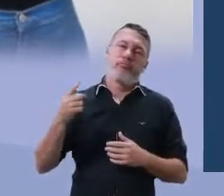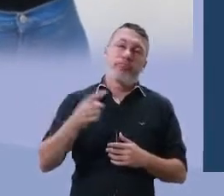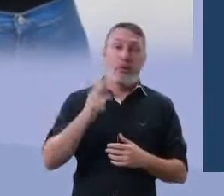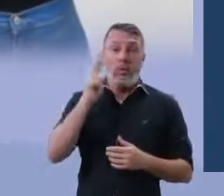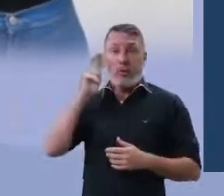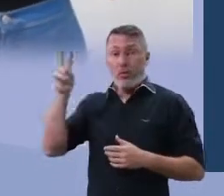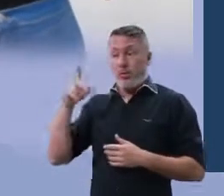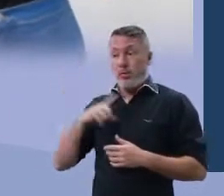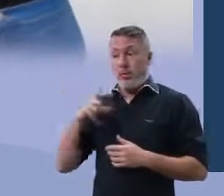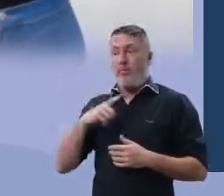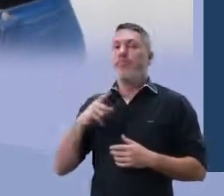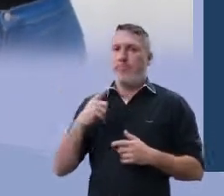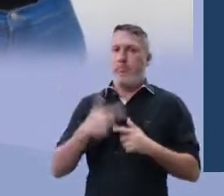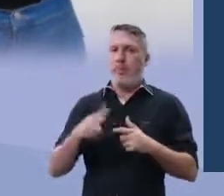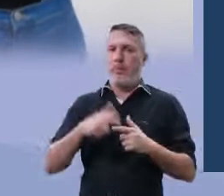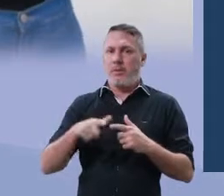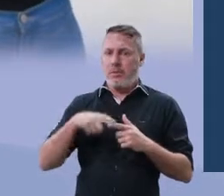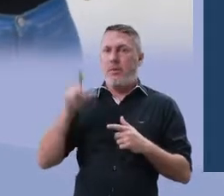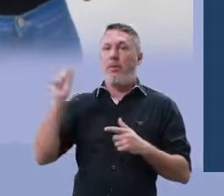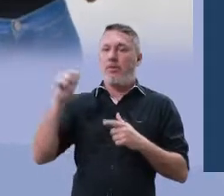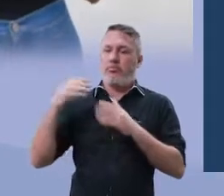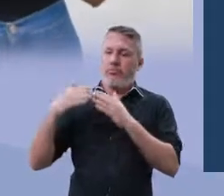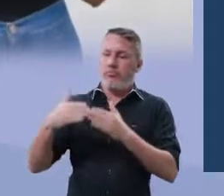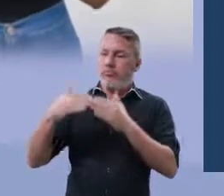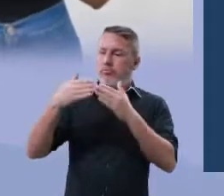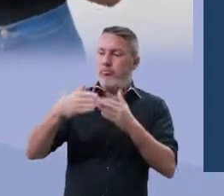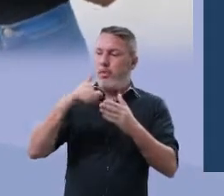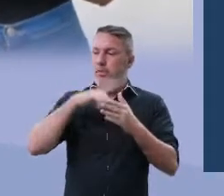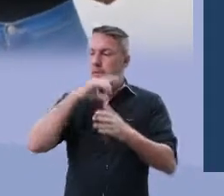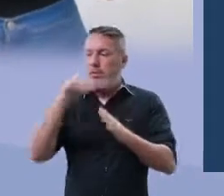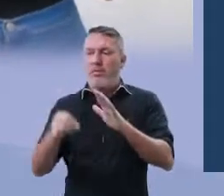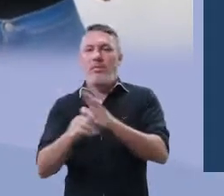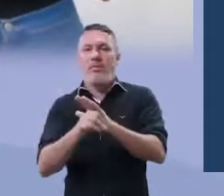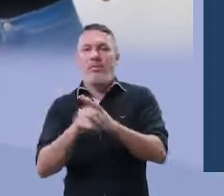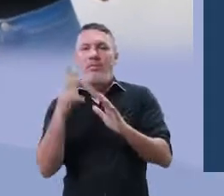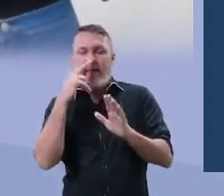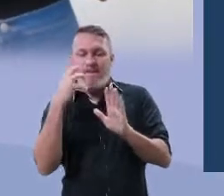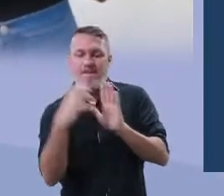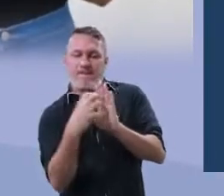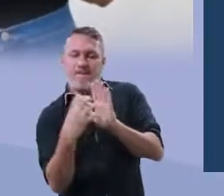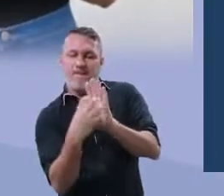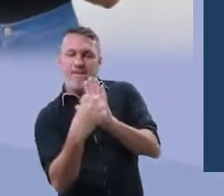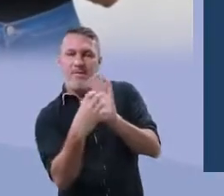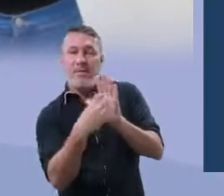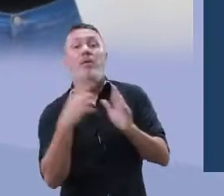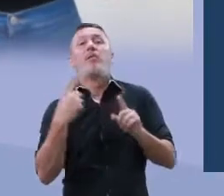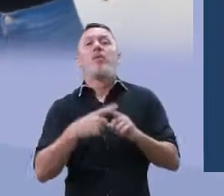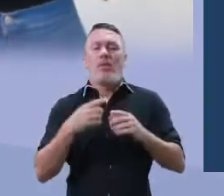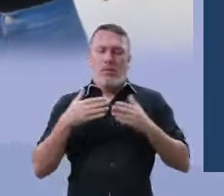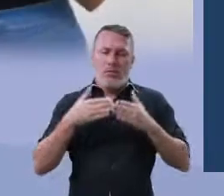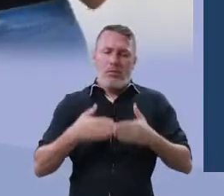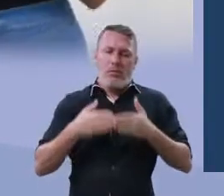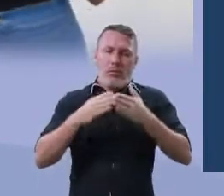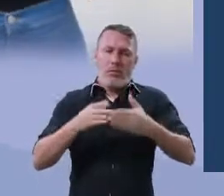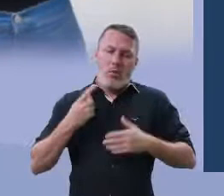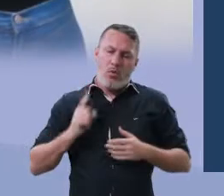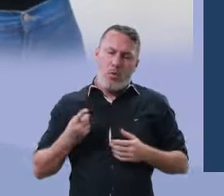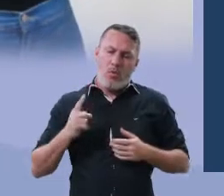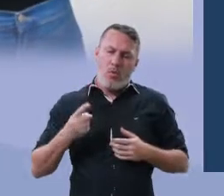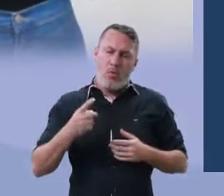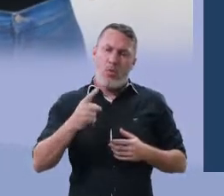se locomovendo. Ali a gente pode ter um grande problema, que é o transporte de espécies invasoras. Quando esses